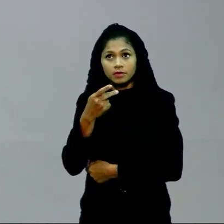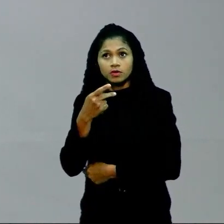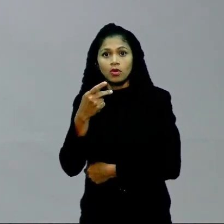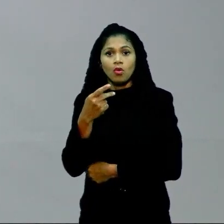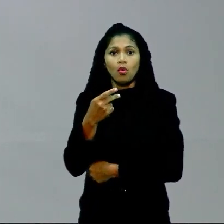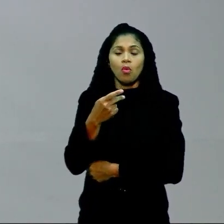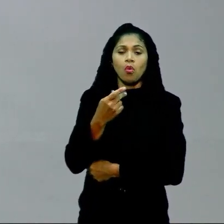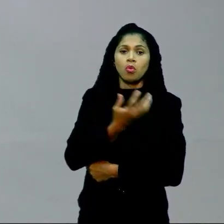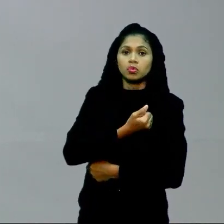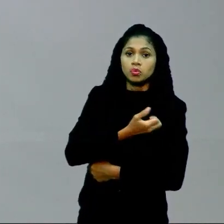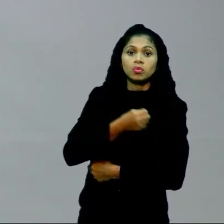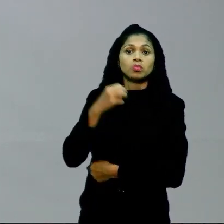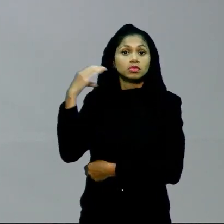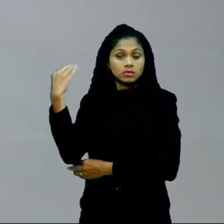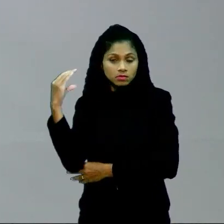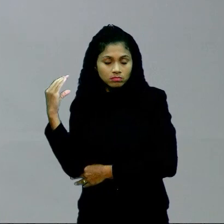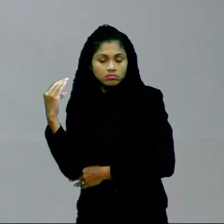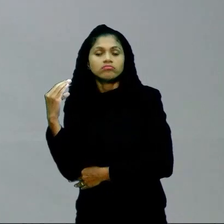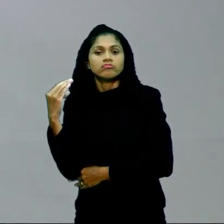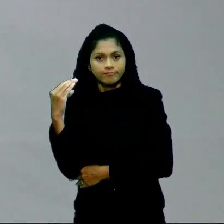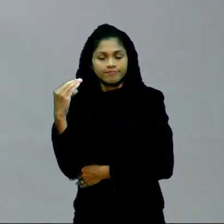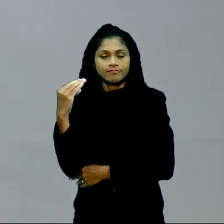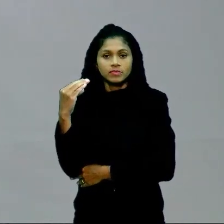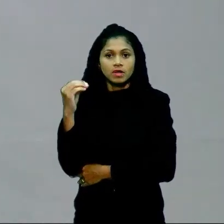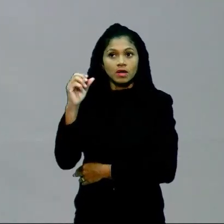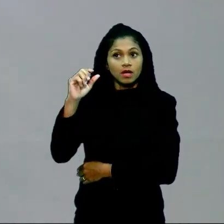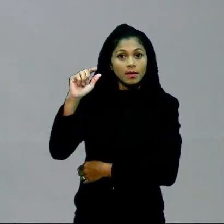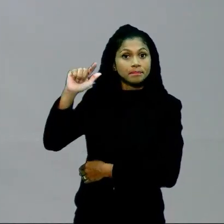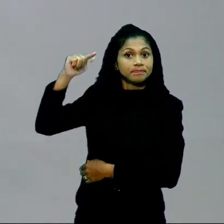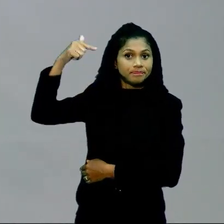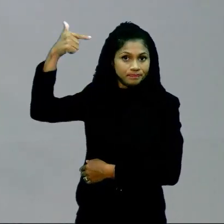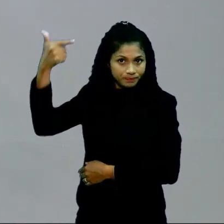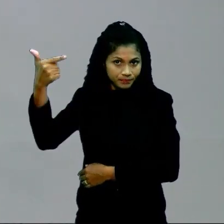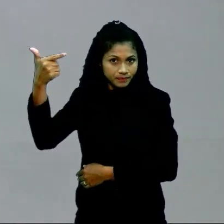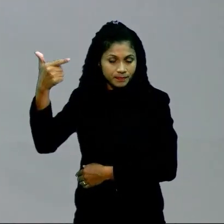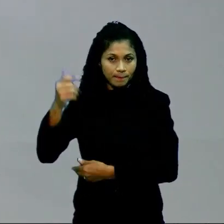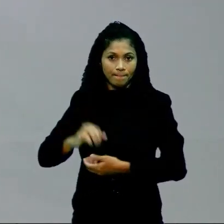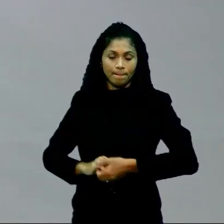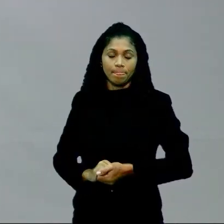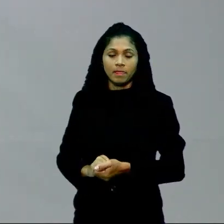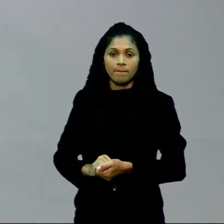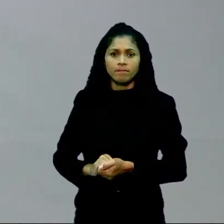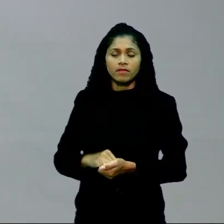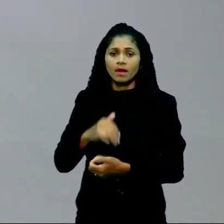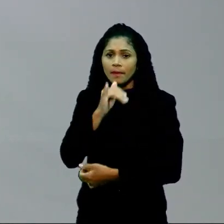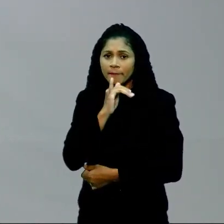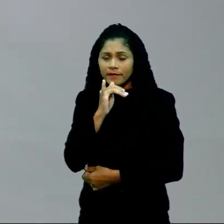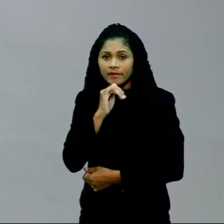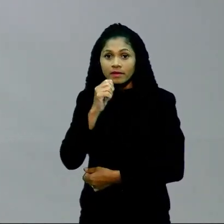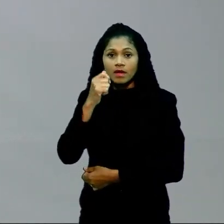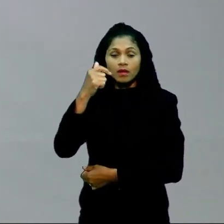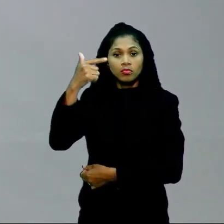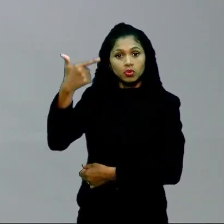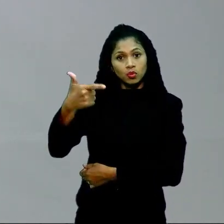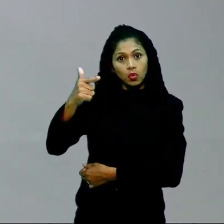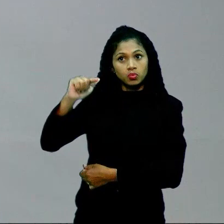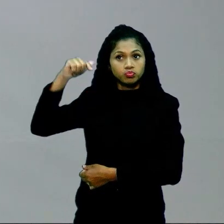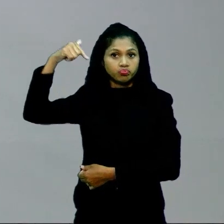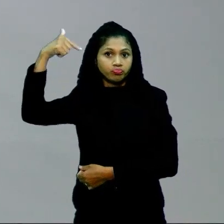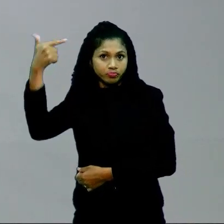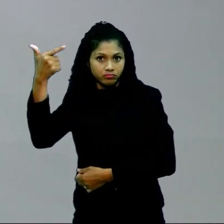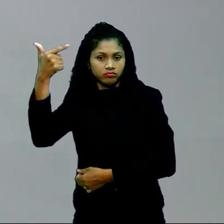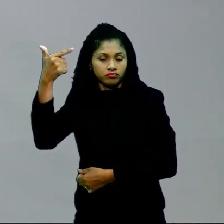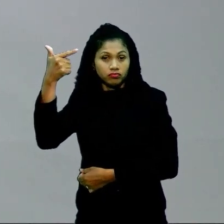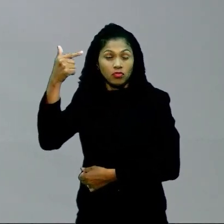é uma das primeiras propriedades, ou seja, 2 elevado ao quadrado, 2 ao cubo,